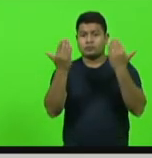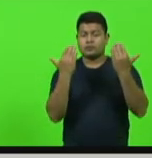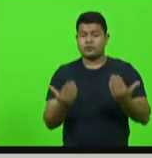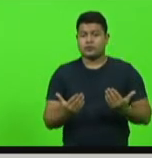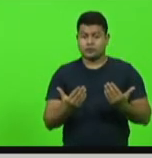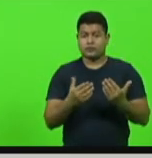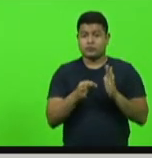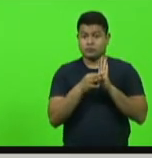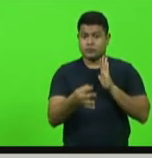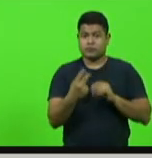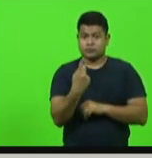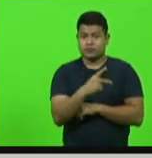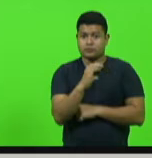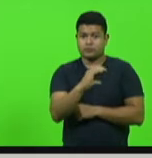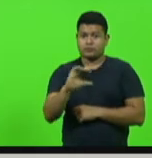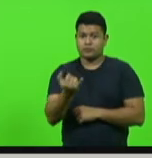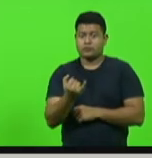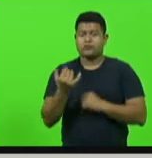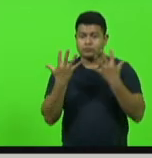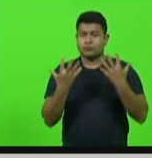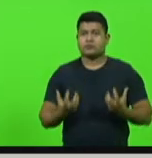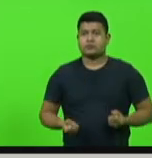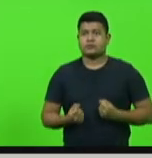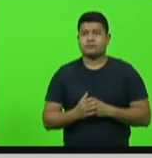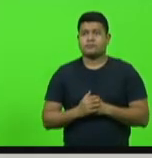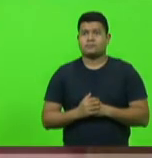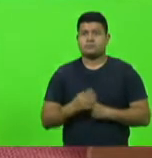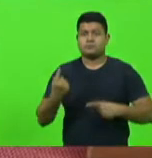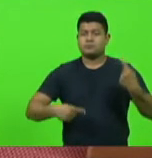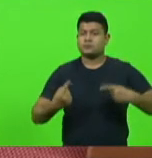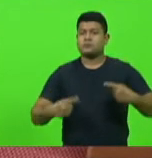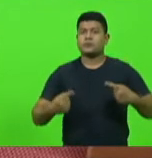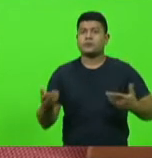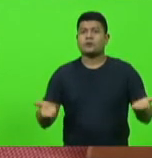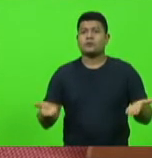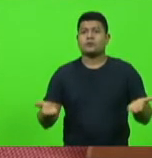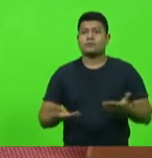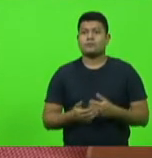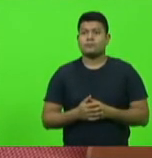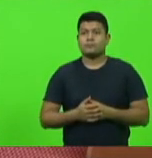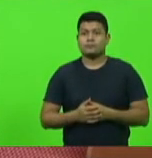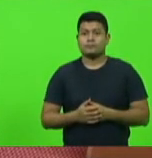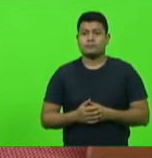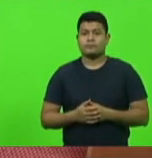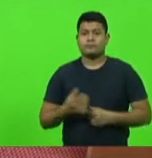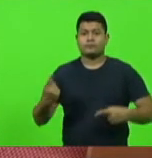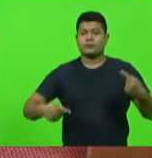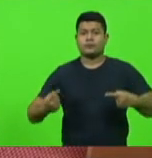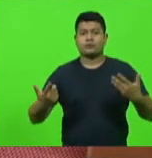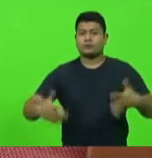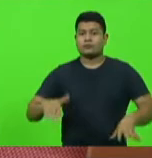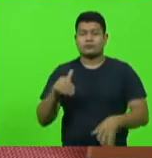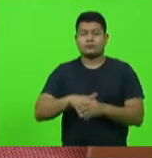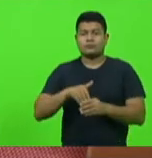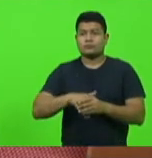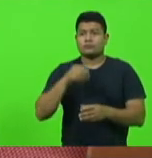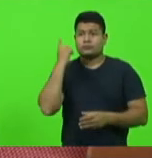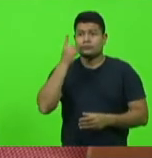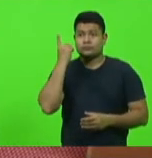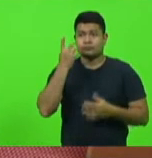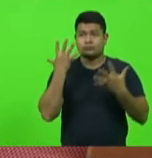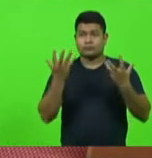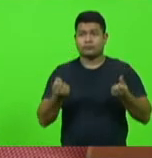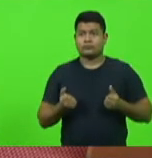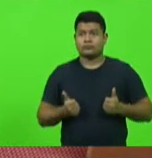pela admissibilidade. Em discussão. Não havendo quem queira discutir, é em votação. Deputados que aprovam, permaneçam